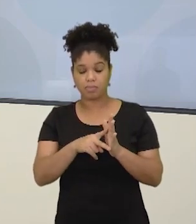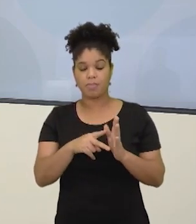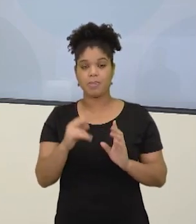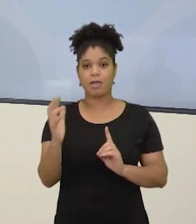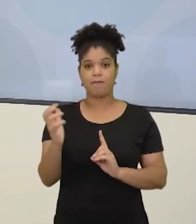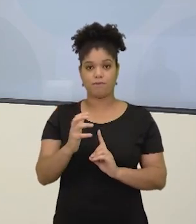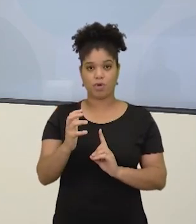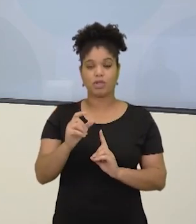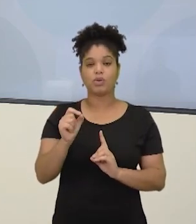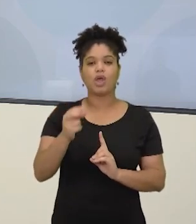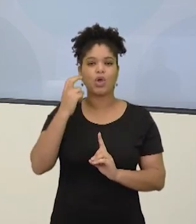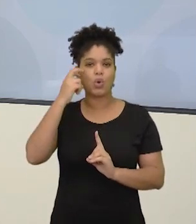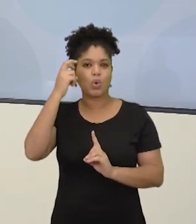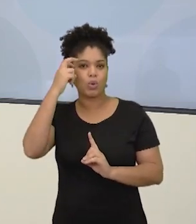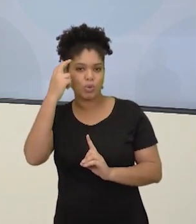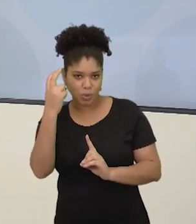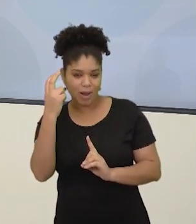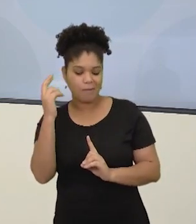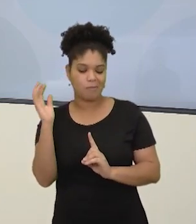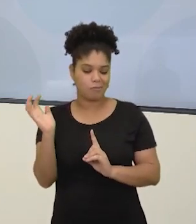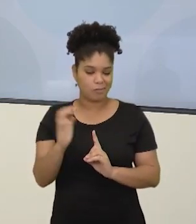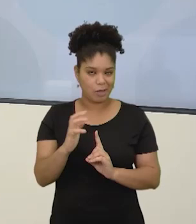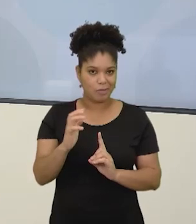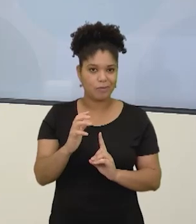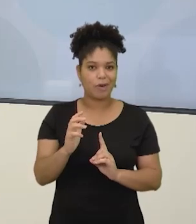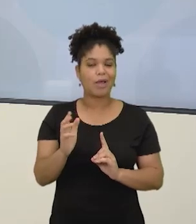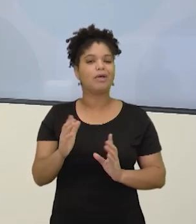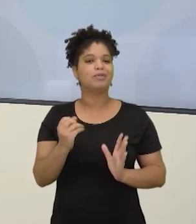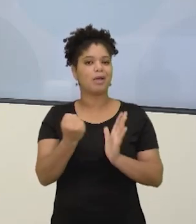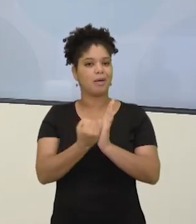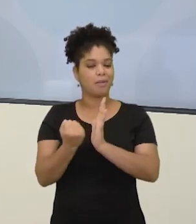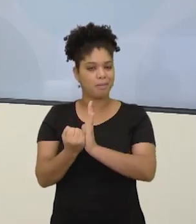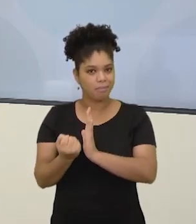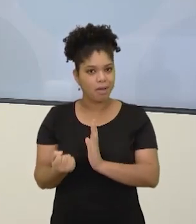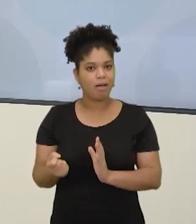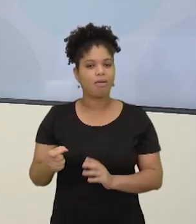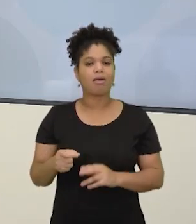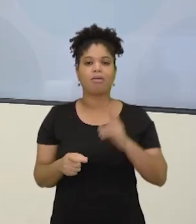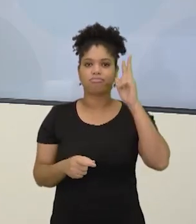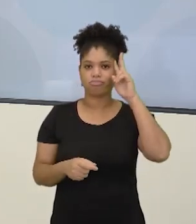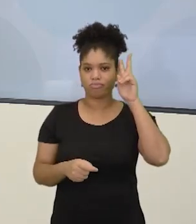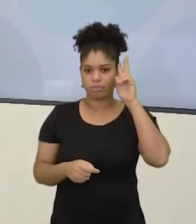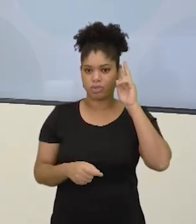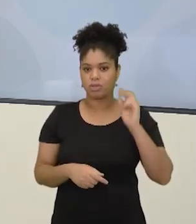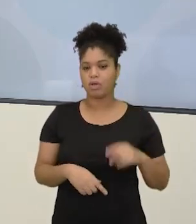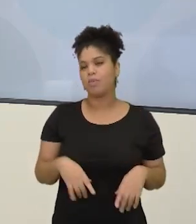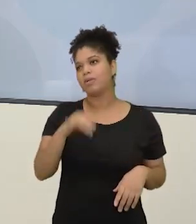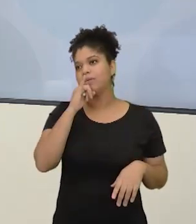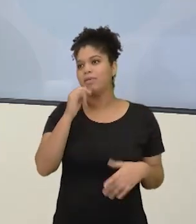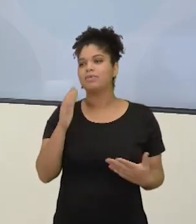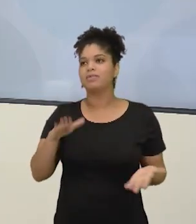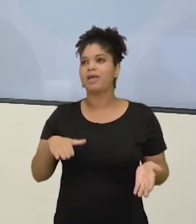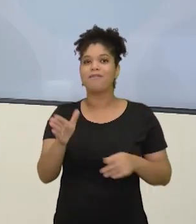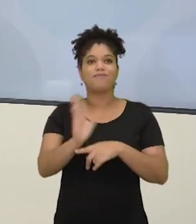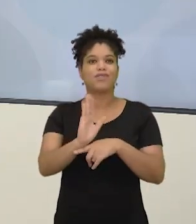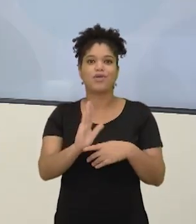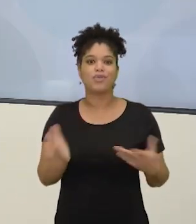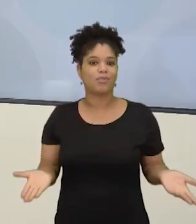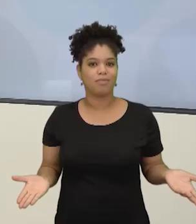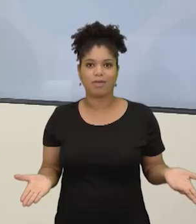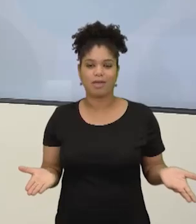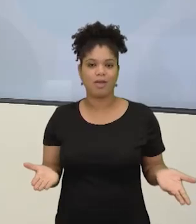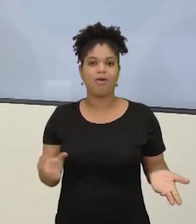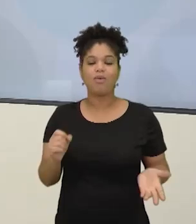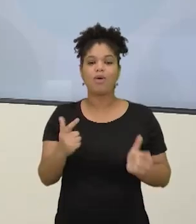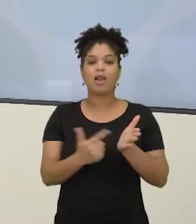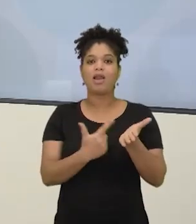produção cultural da sua época, né? É impossível você pensar em produção filmes, livros hoje, com histórias